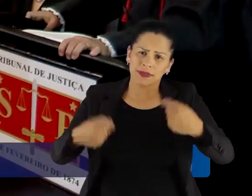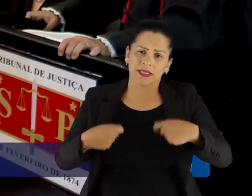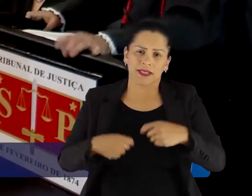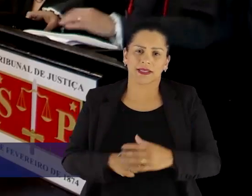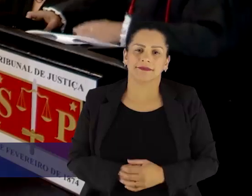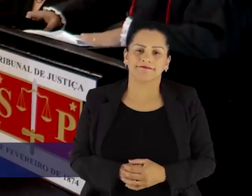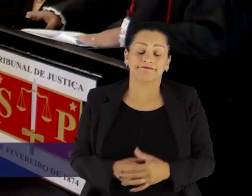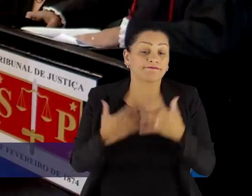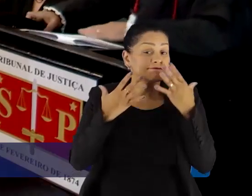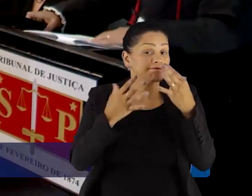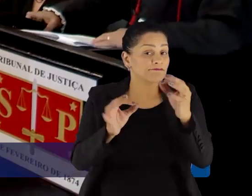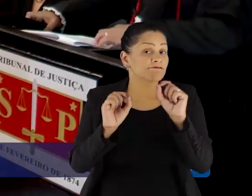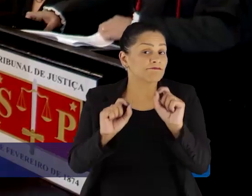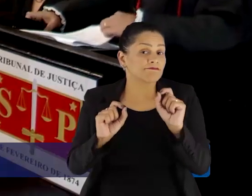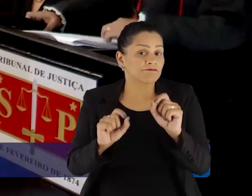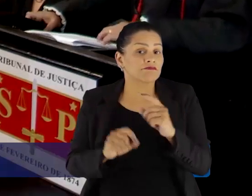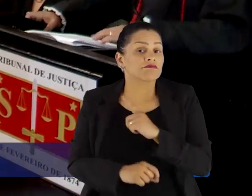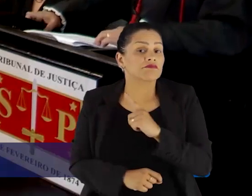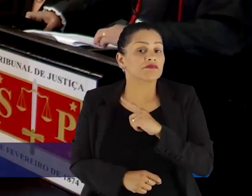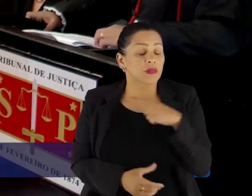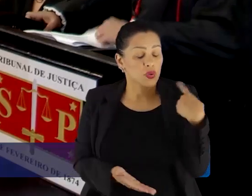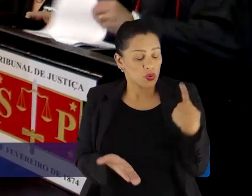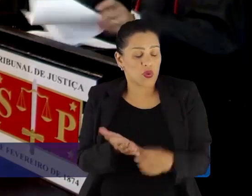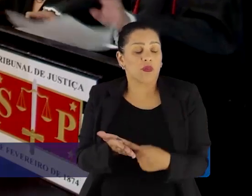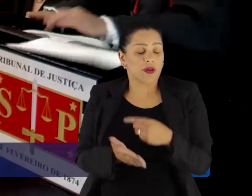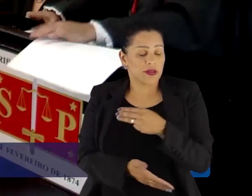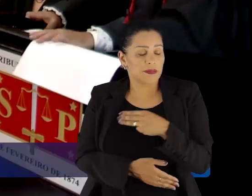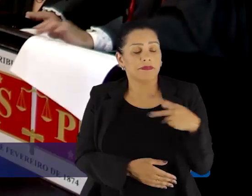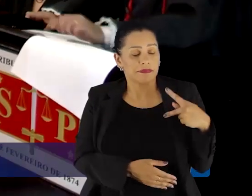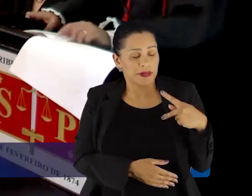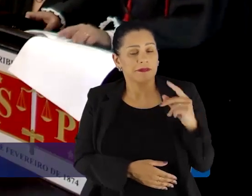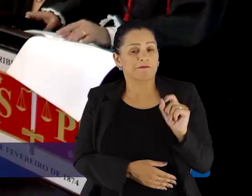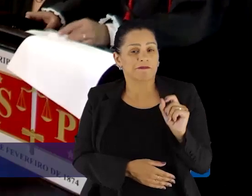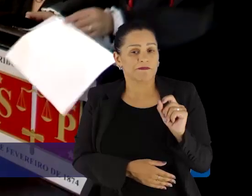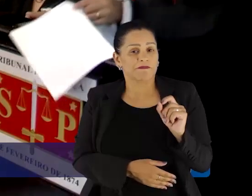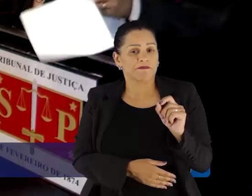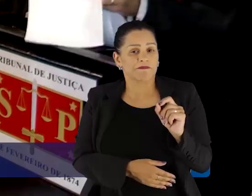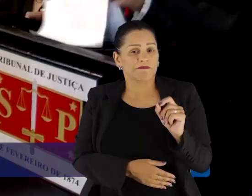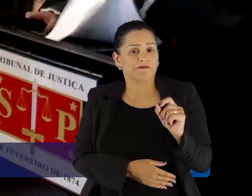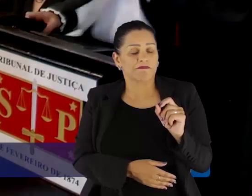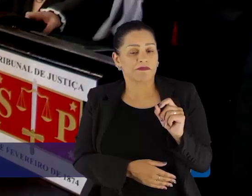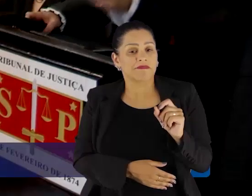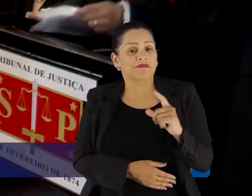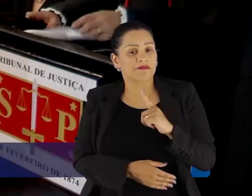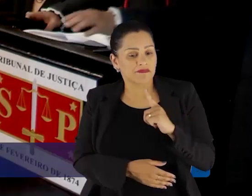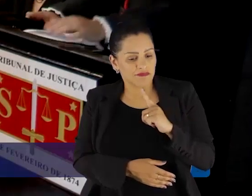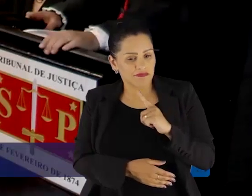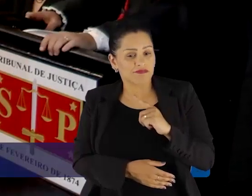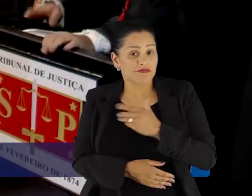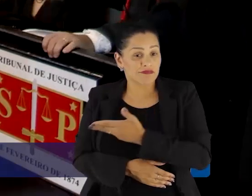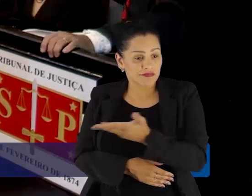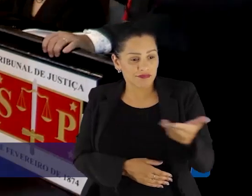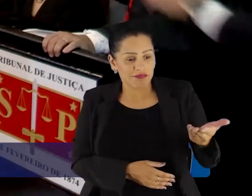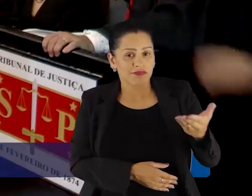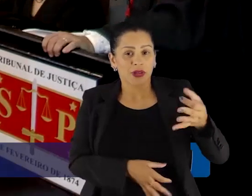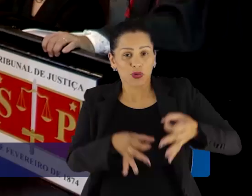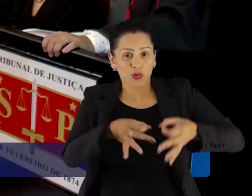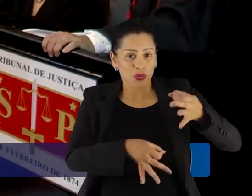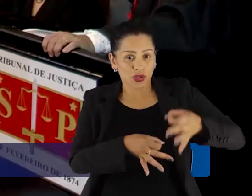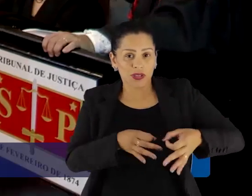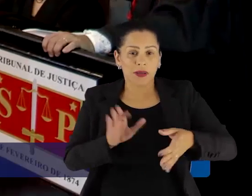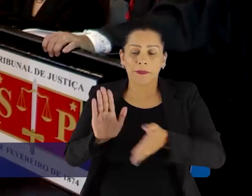chama atenção ao compromisso do ministério público e levar a essa corte